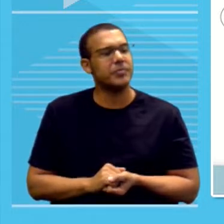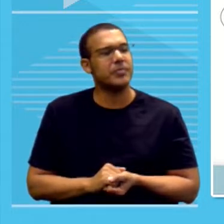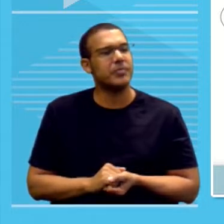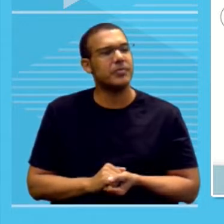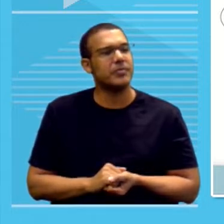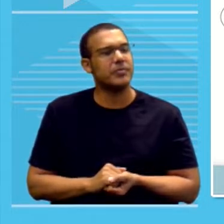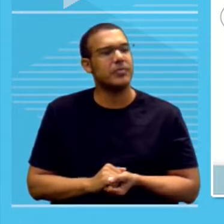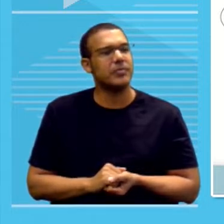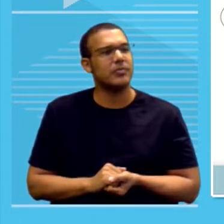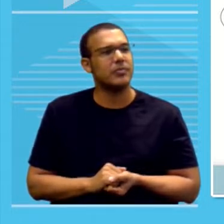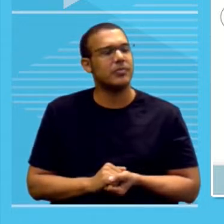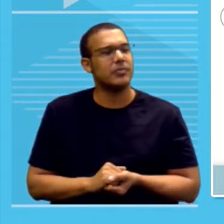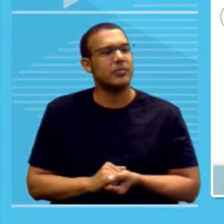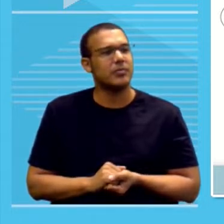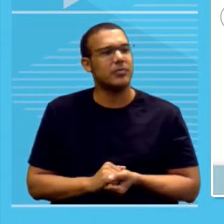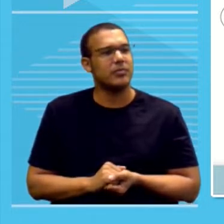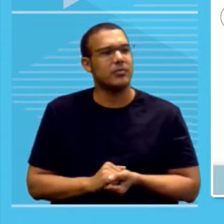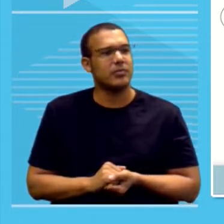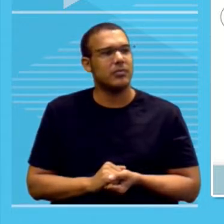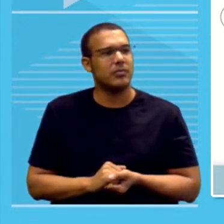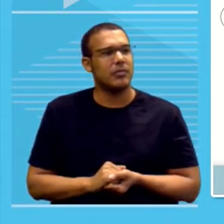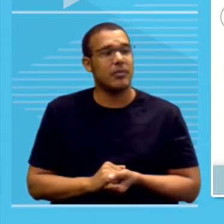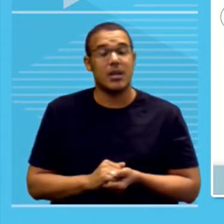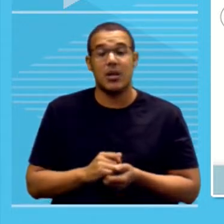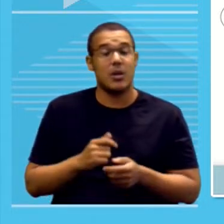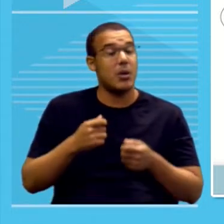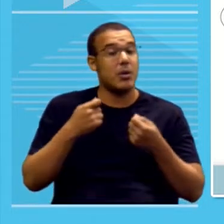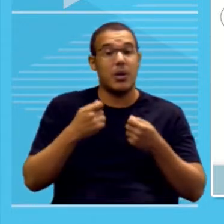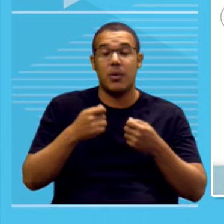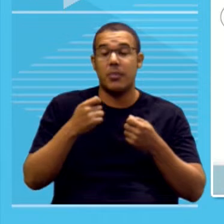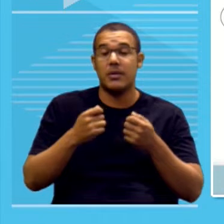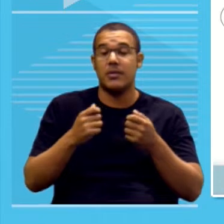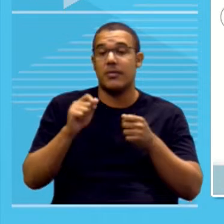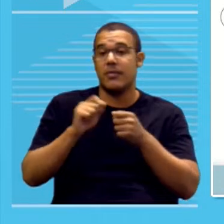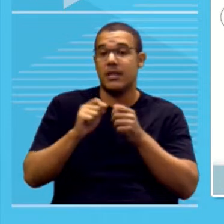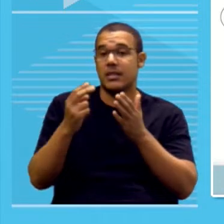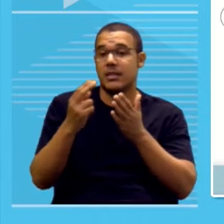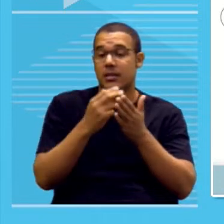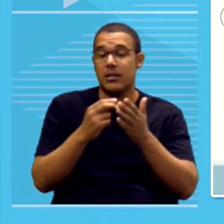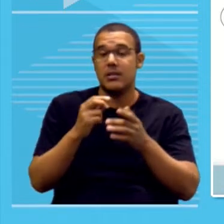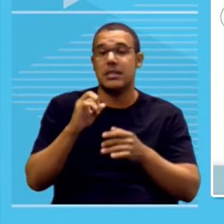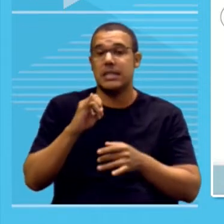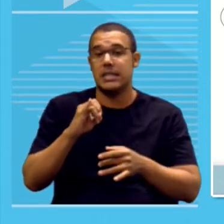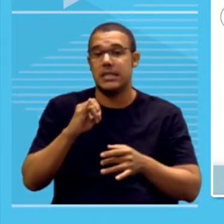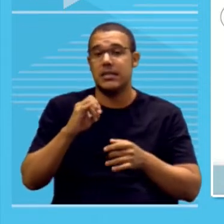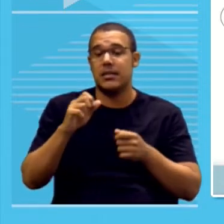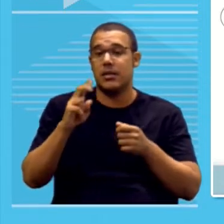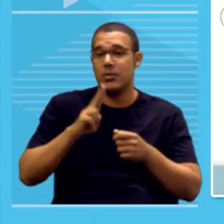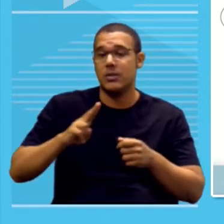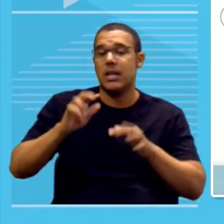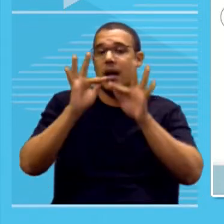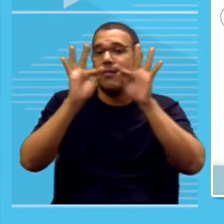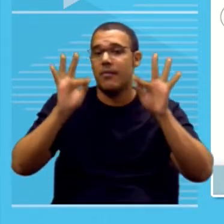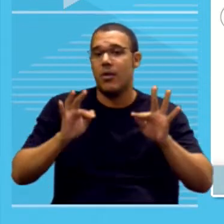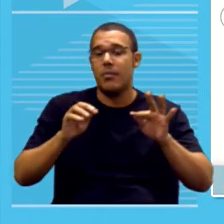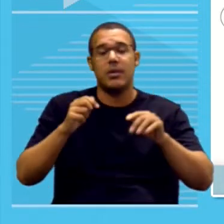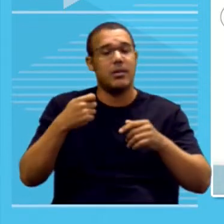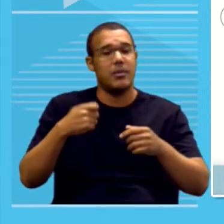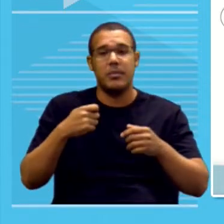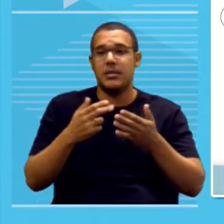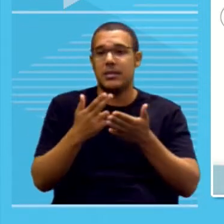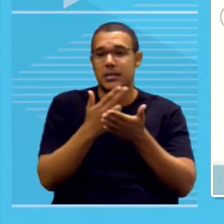eu não tenho a necessidade de construir o plano cartesiano se eu Recordar dessa forma Prof vai ficar